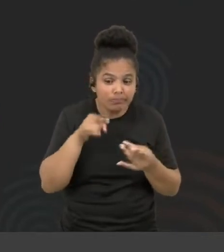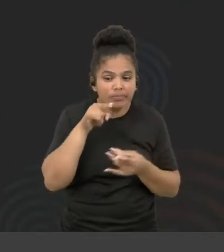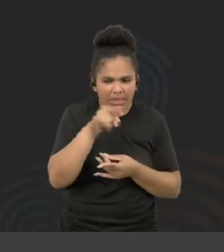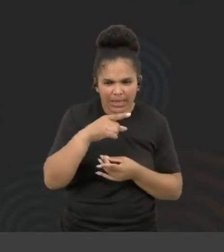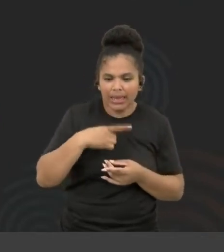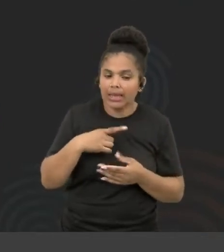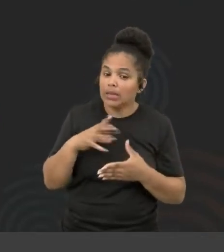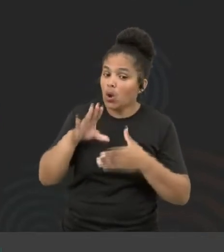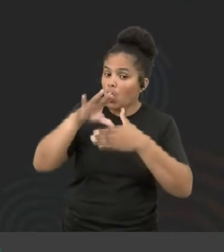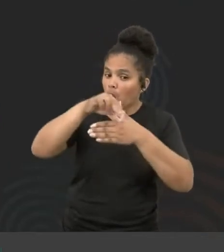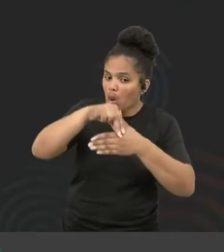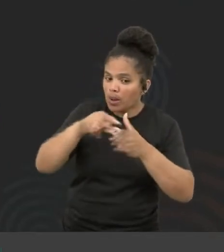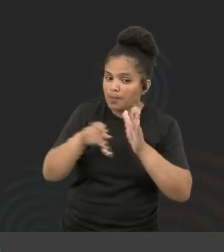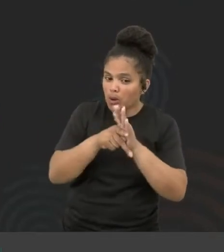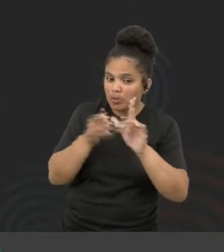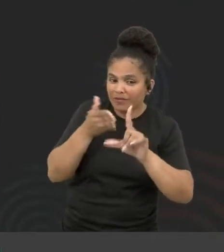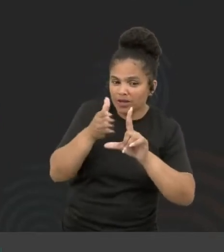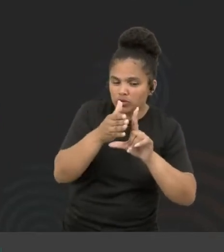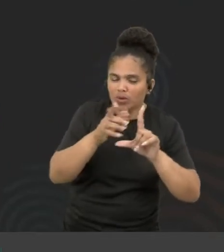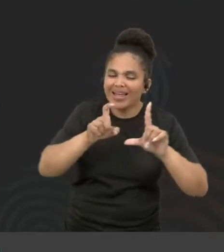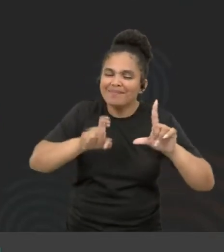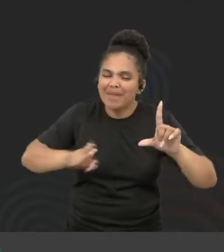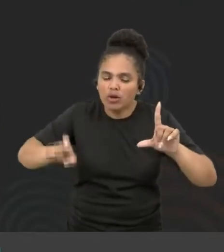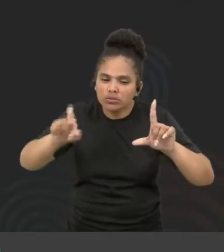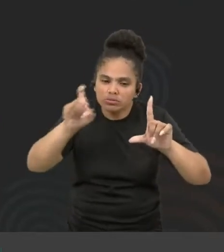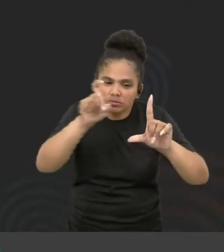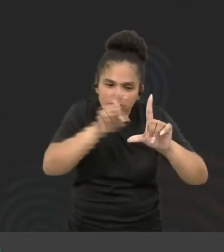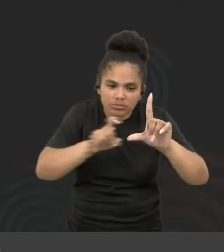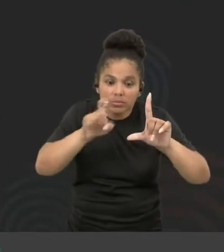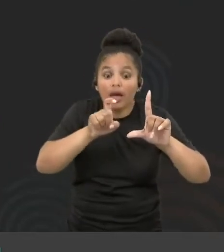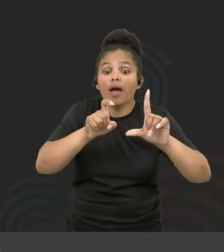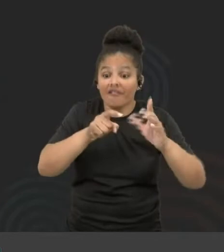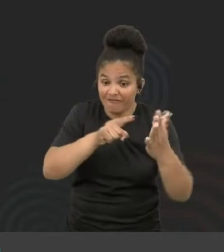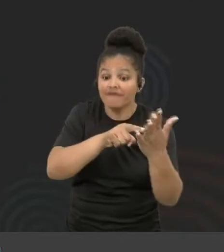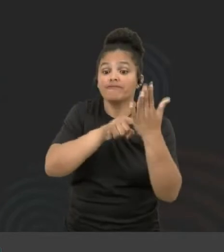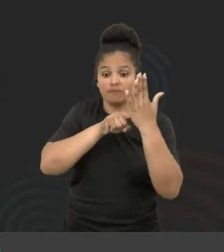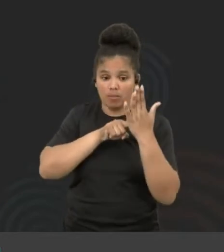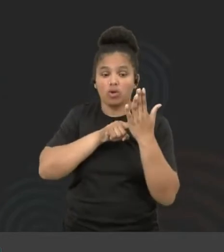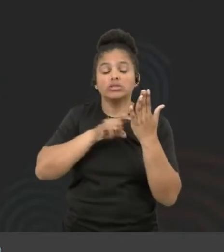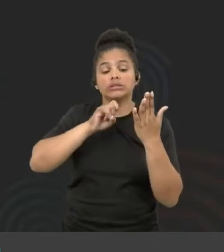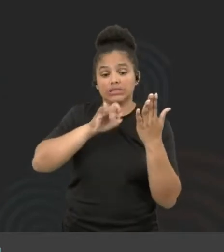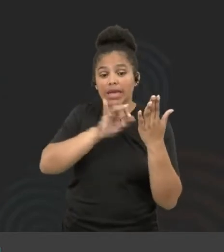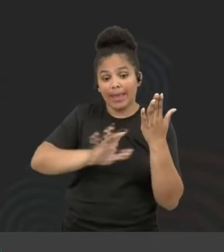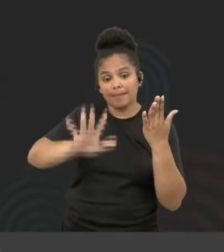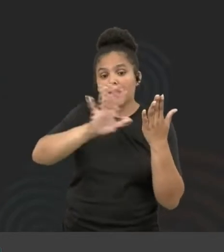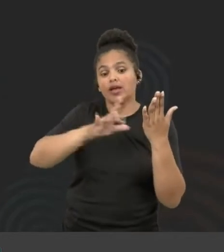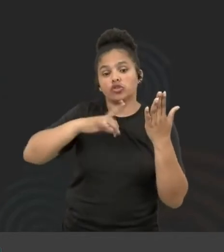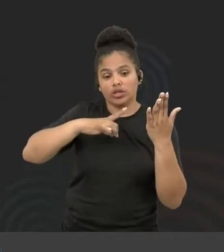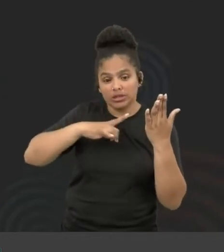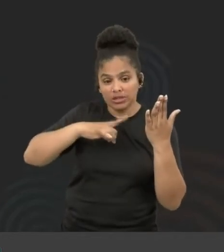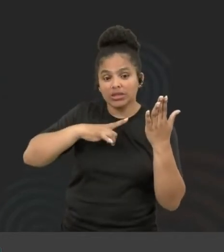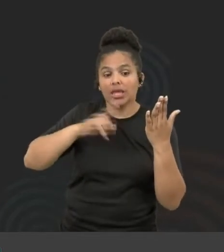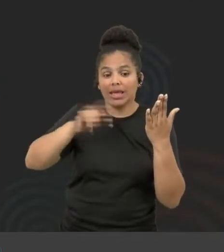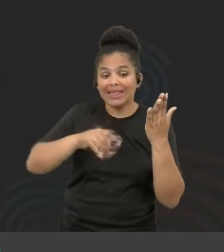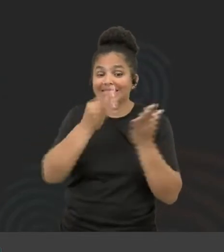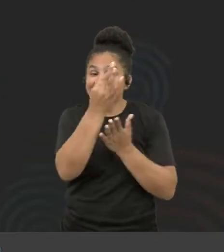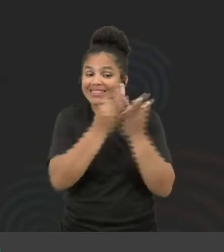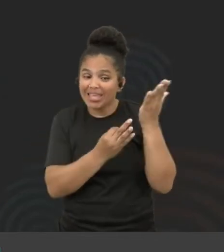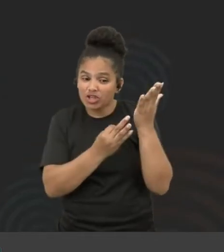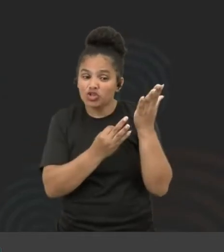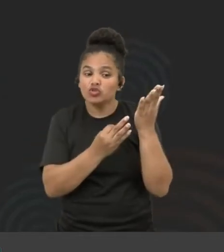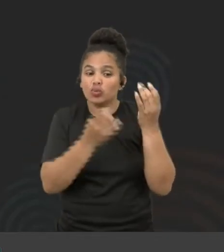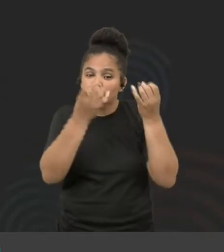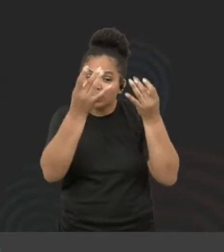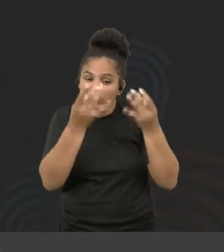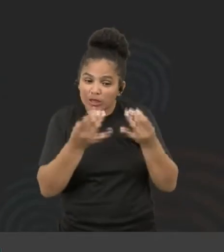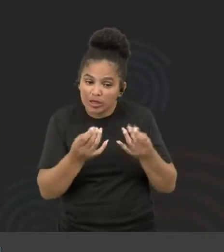seu navegador, você simplesmente passa o mouse em cima da imagem e ele te mostra se aquela imagem ela tem o texto alternativo e como é o texto